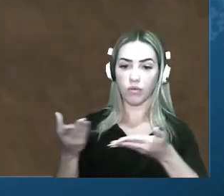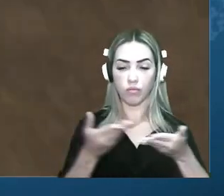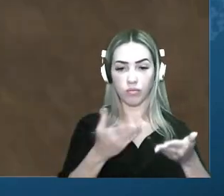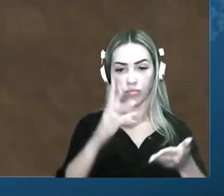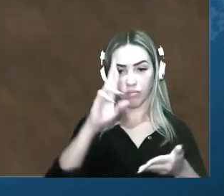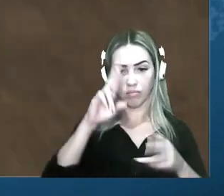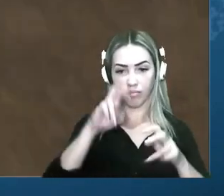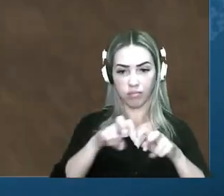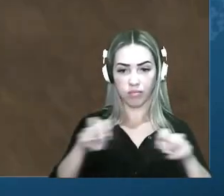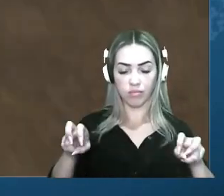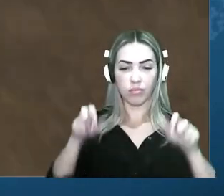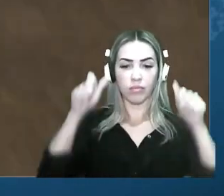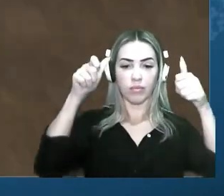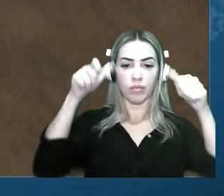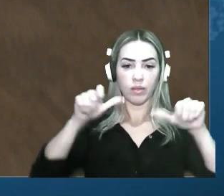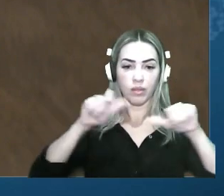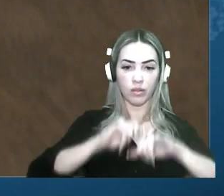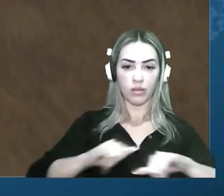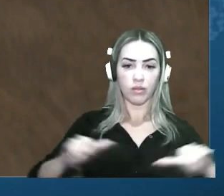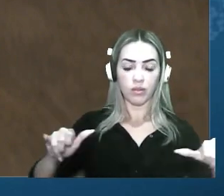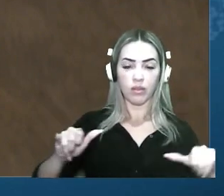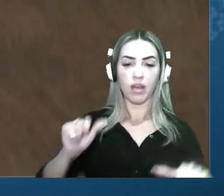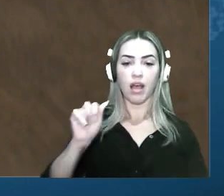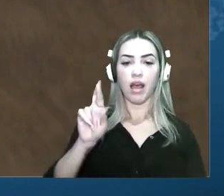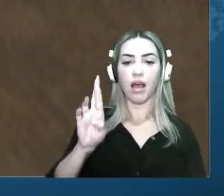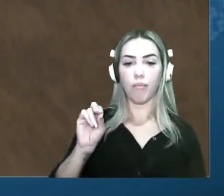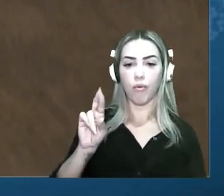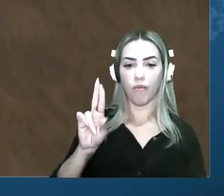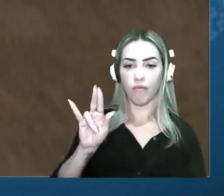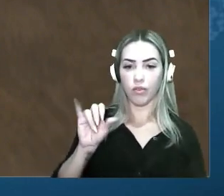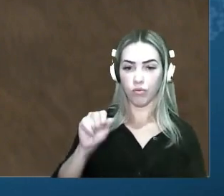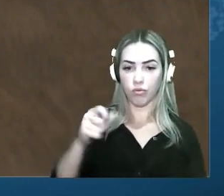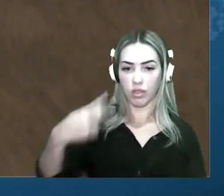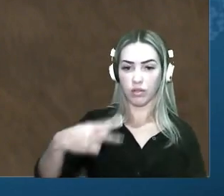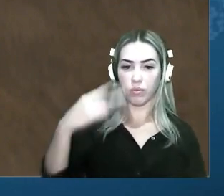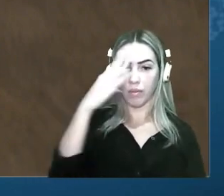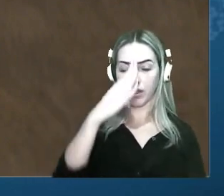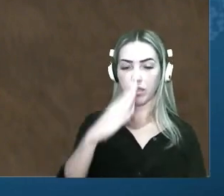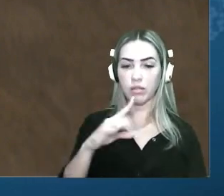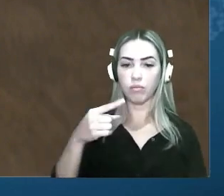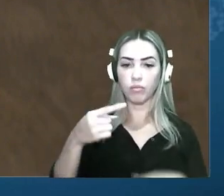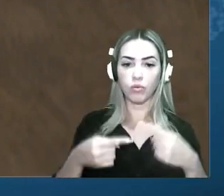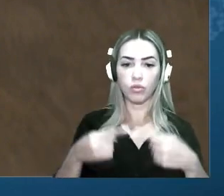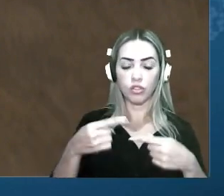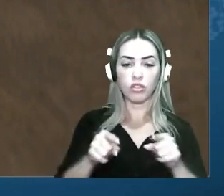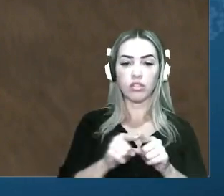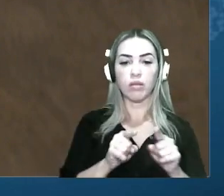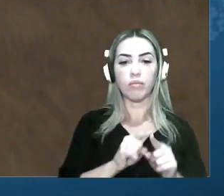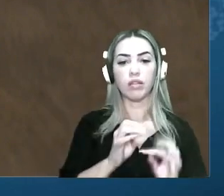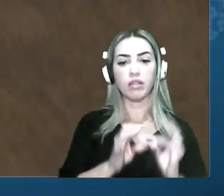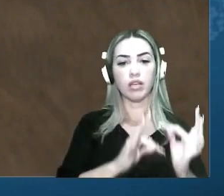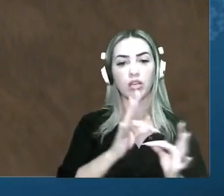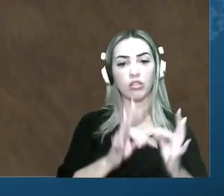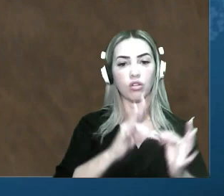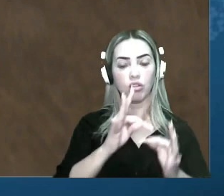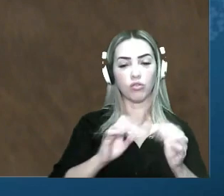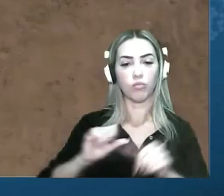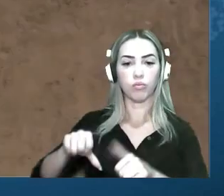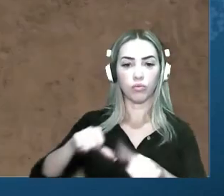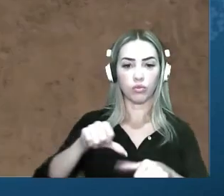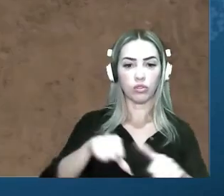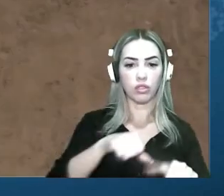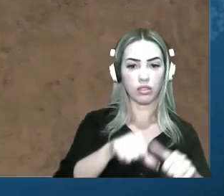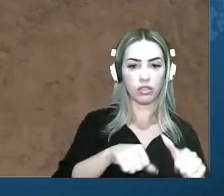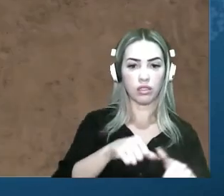painel Arboviruses in Brazil, Political and Technological Challenges for the Fight